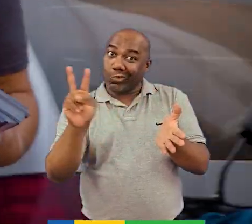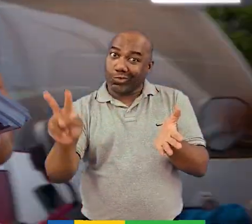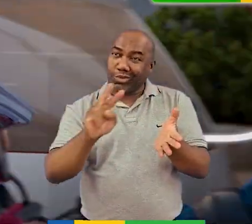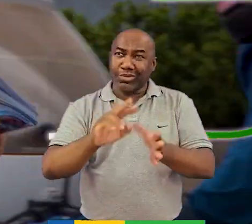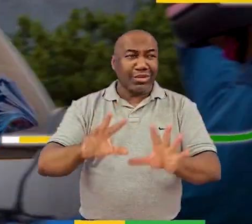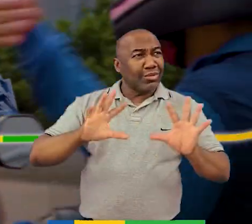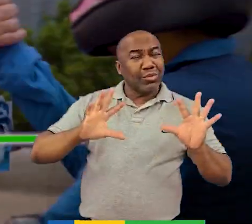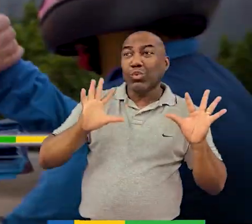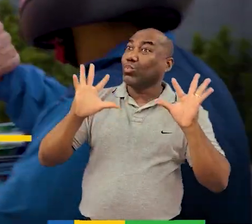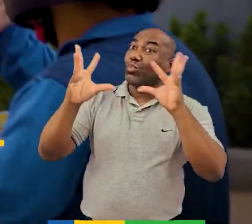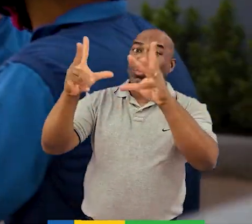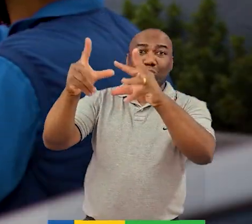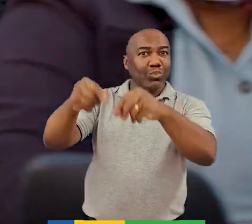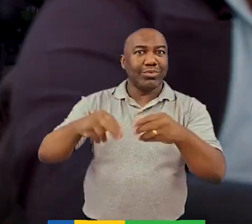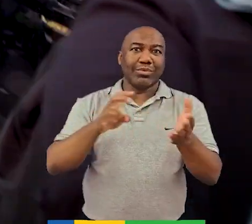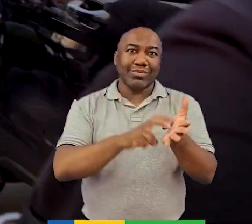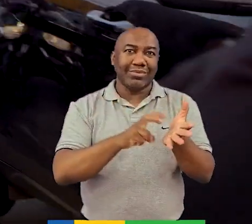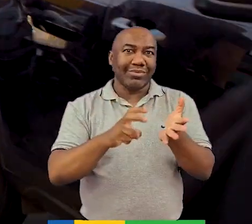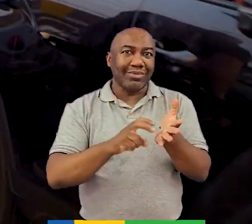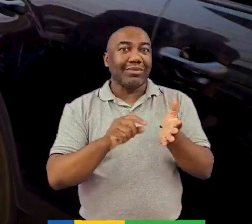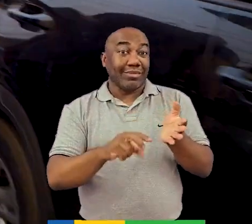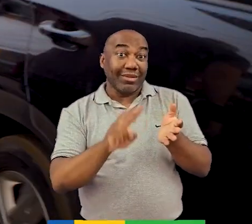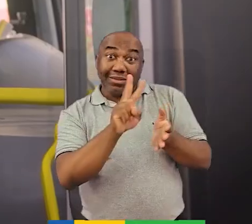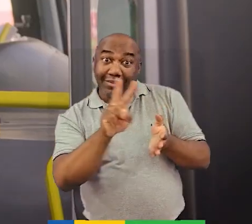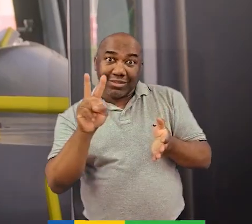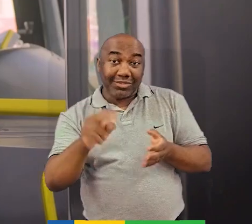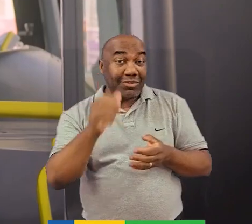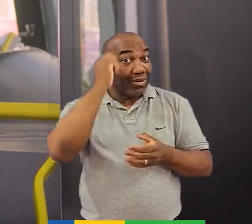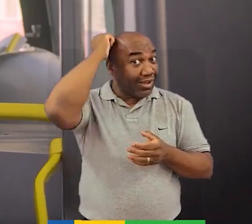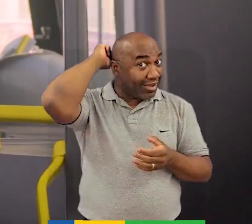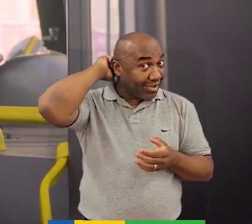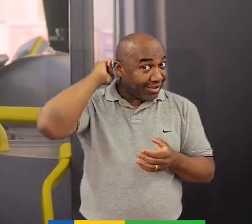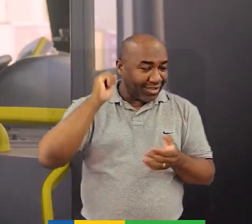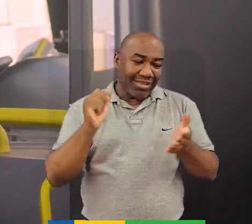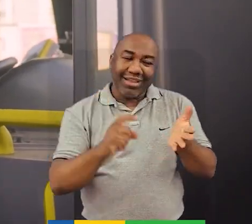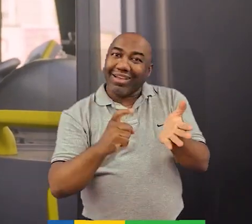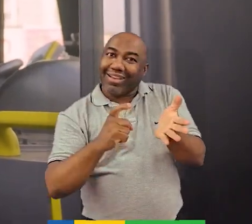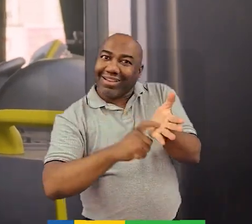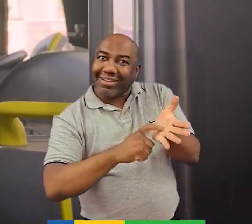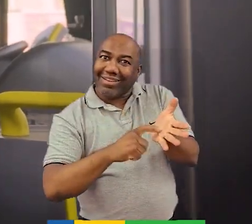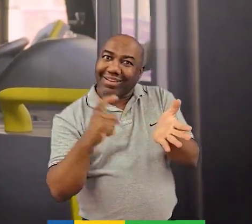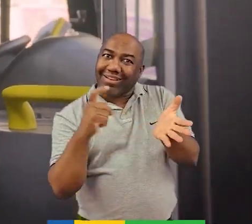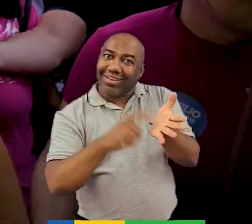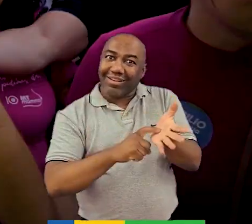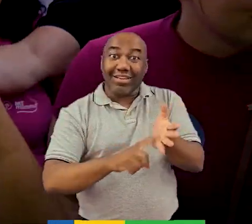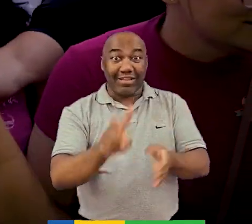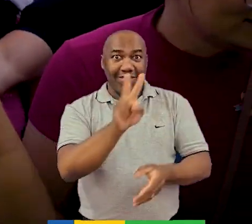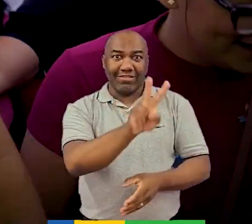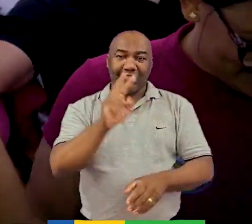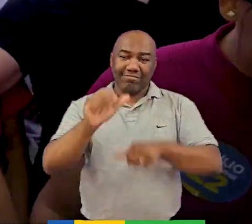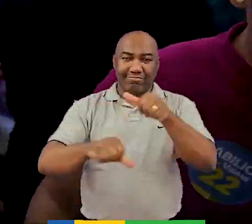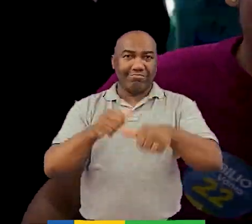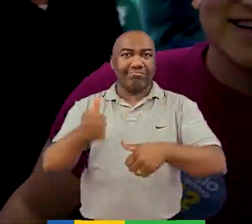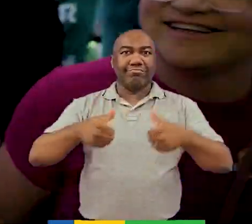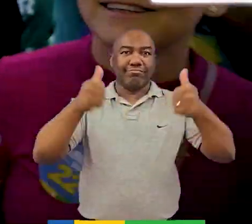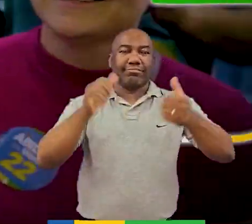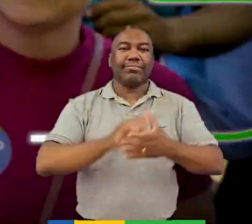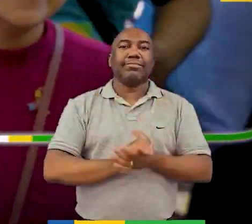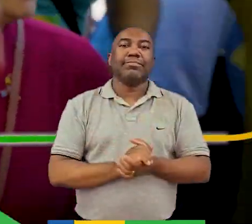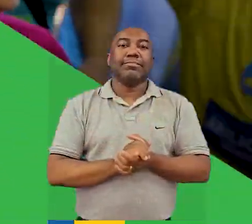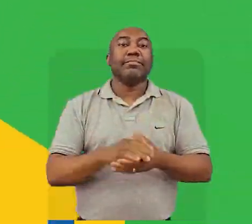é 22, é Abílio. Confiando Abílio, pra endireitar Cuiabá,